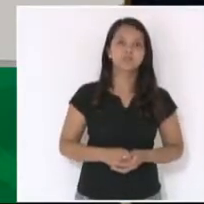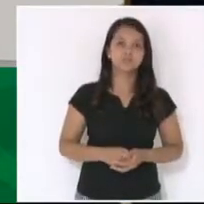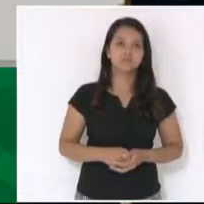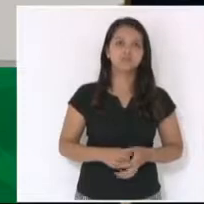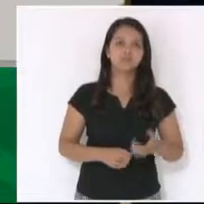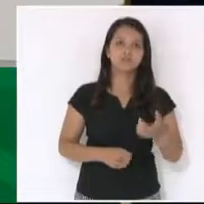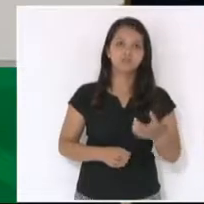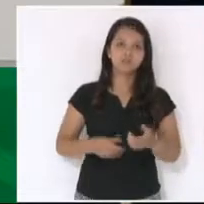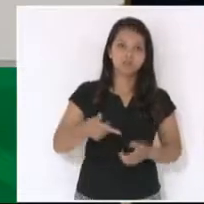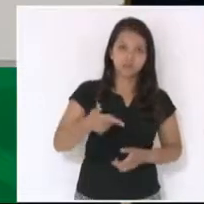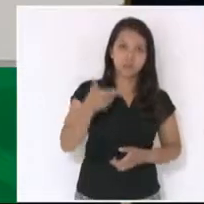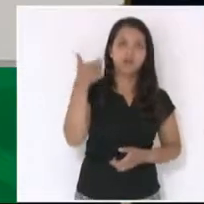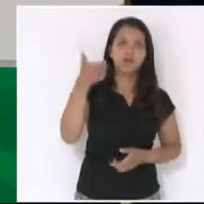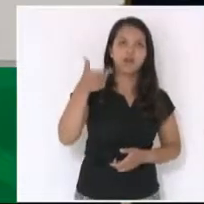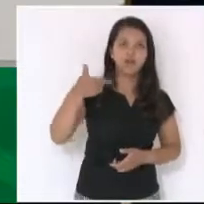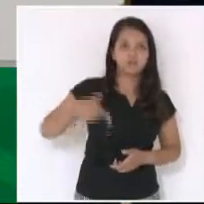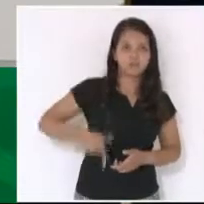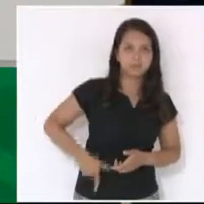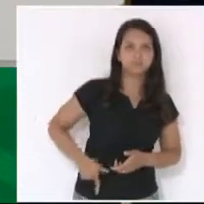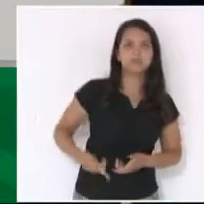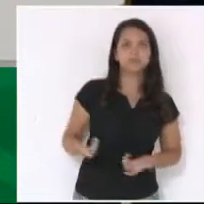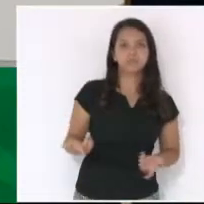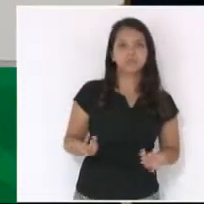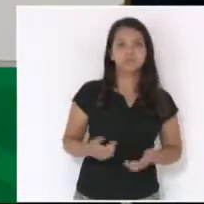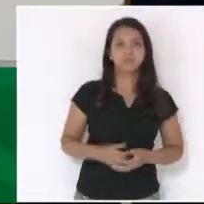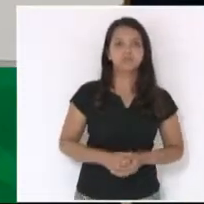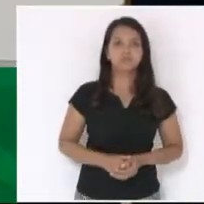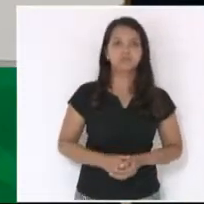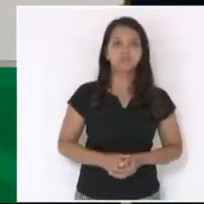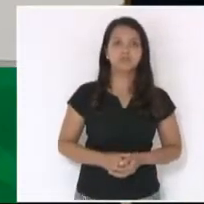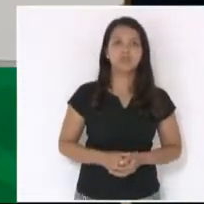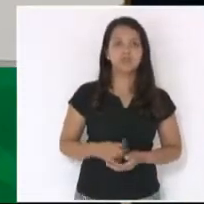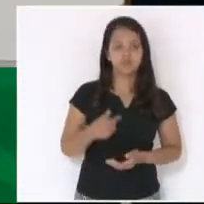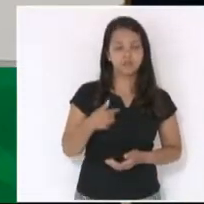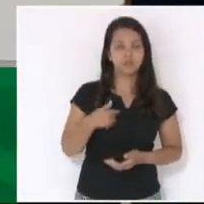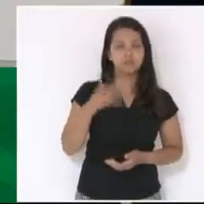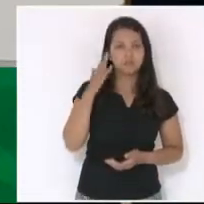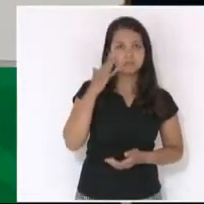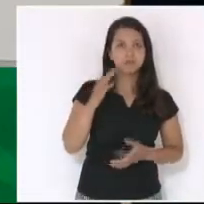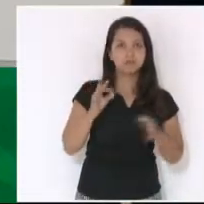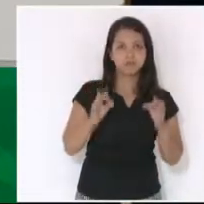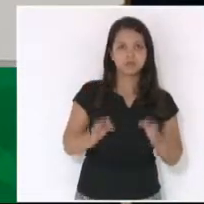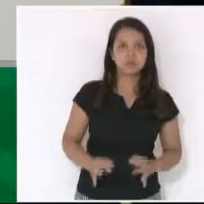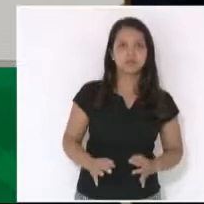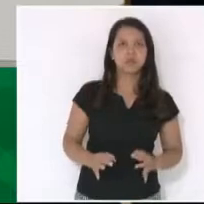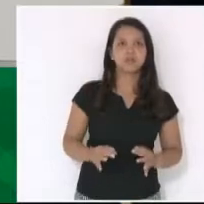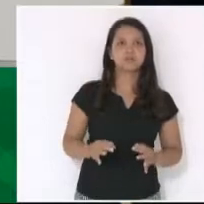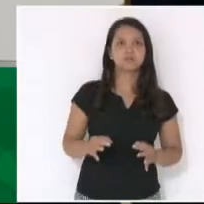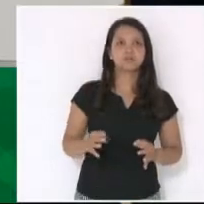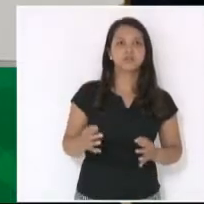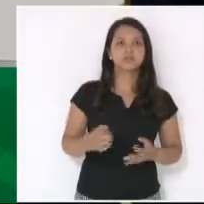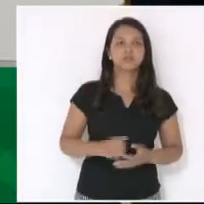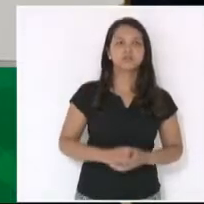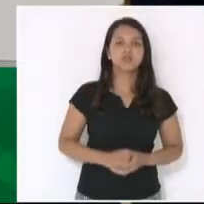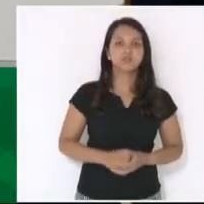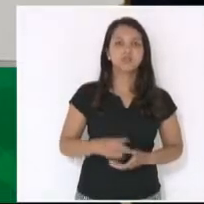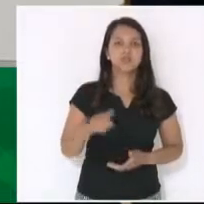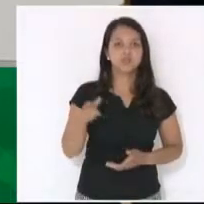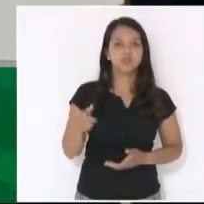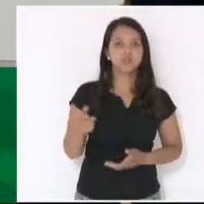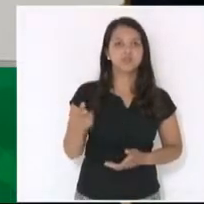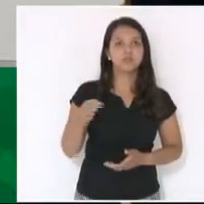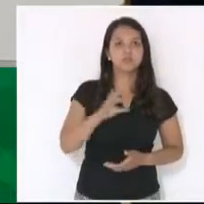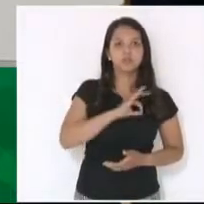da arma também que eu acho correto mas que tem que facilitar assim ao policial